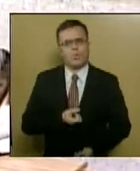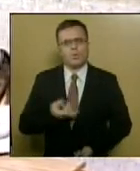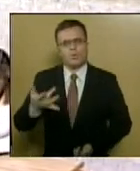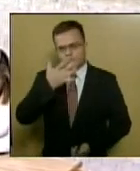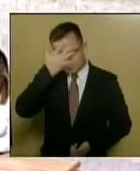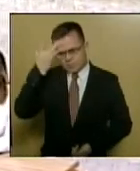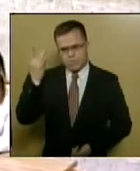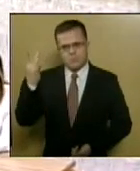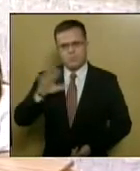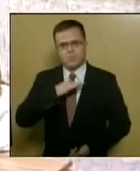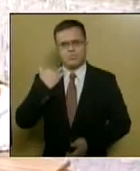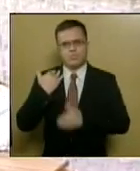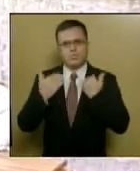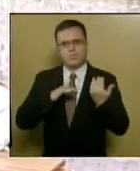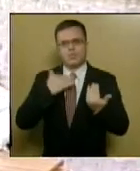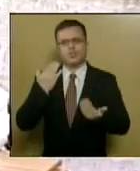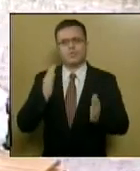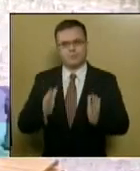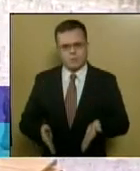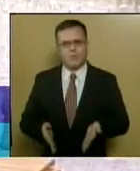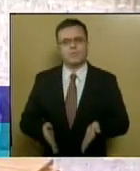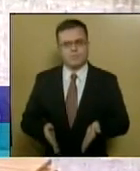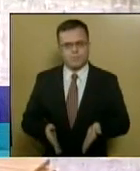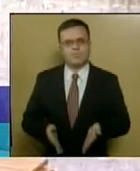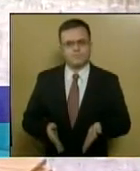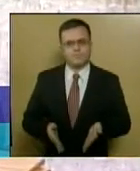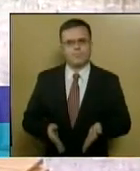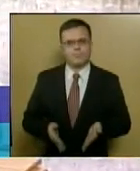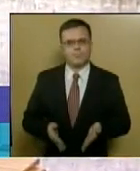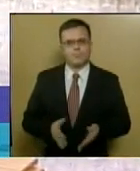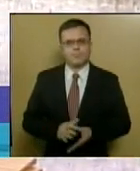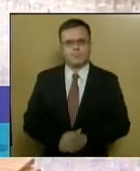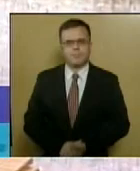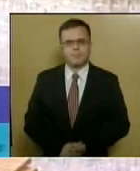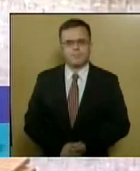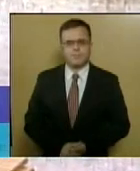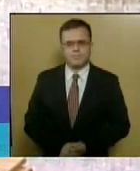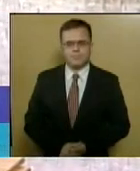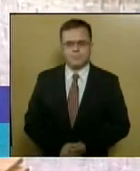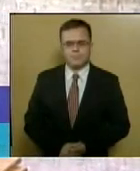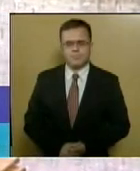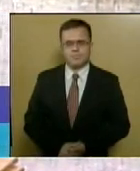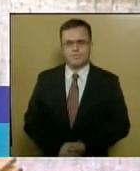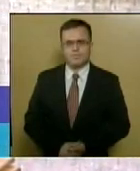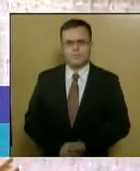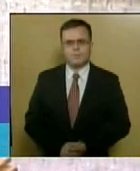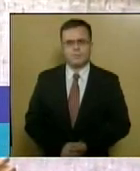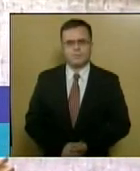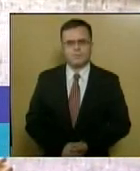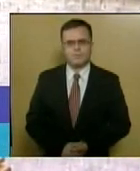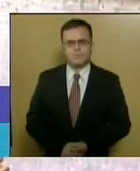nossos irmãos não conseguiram retornar para a sua terra natal.